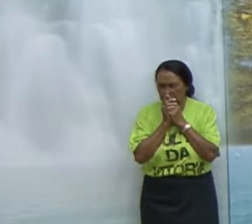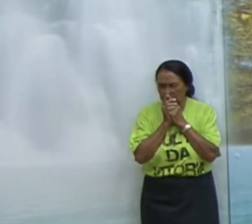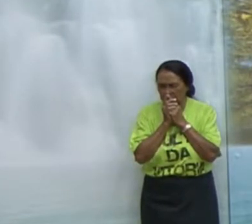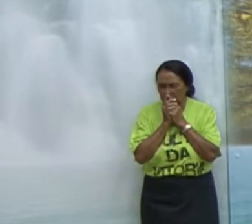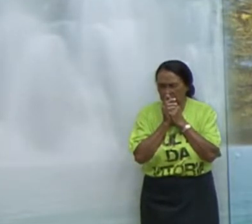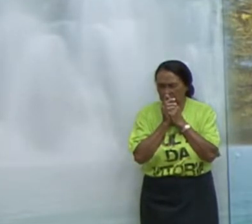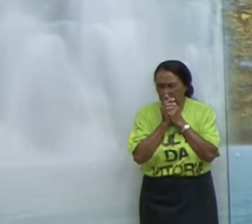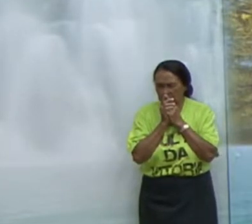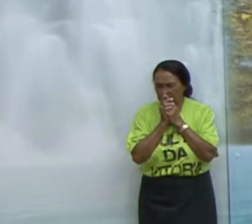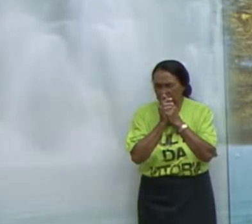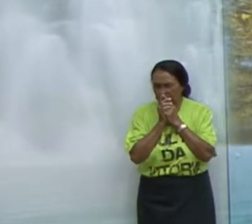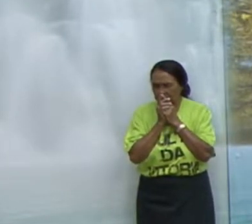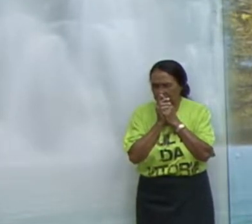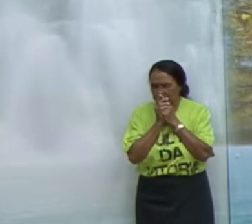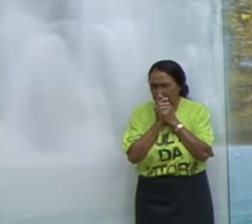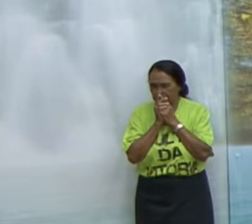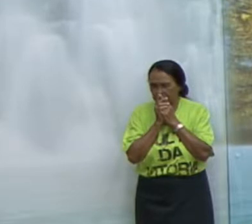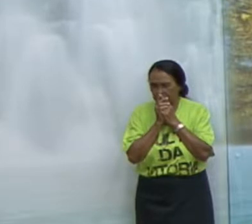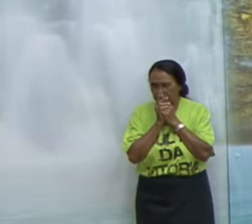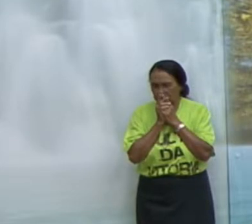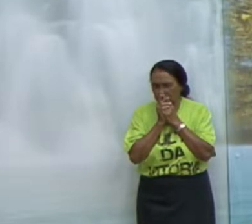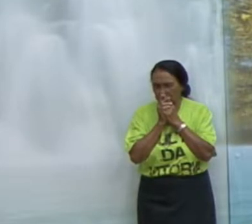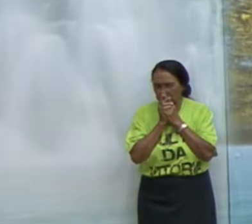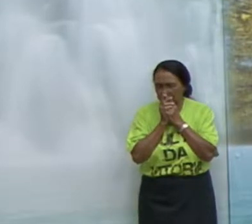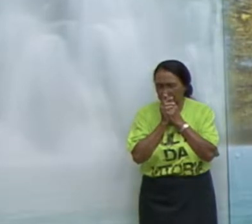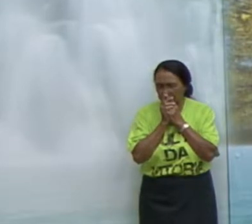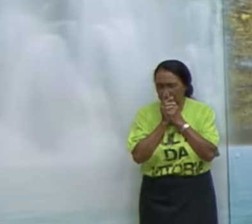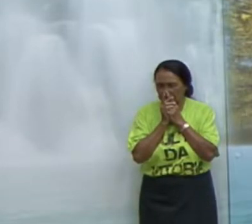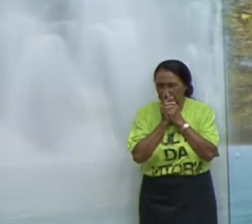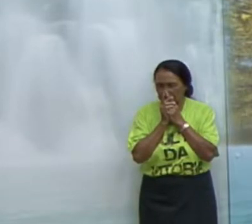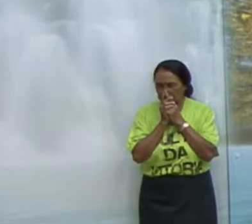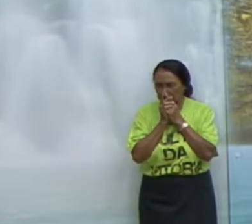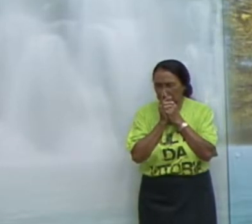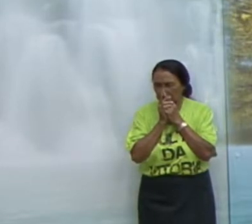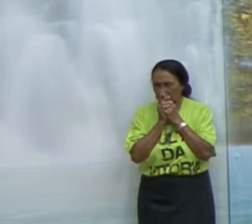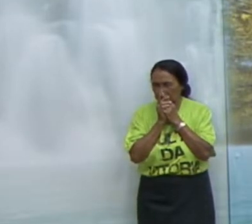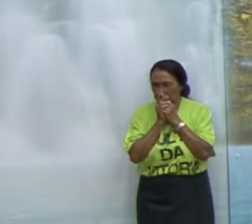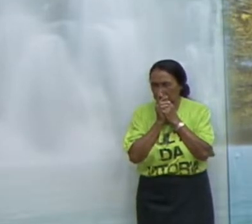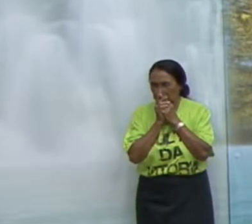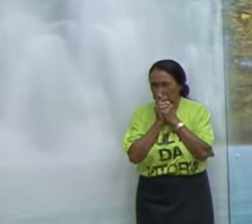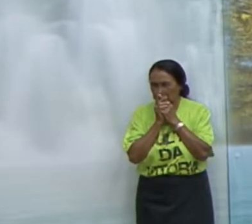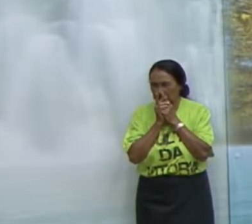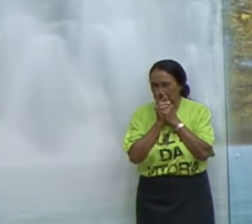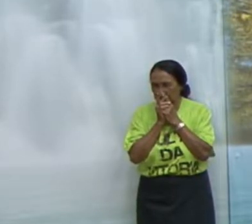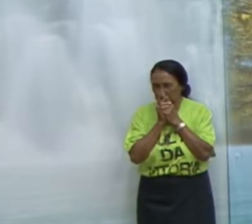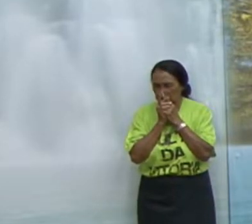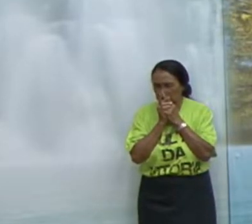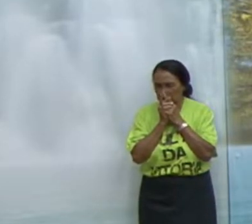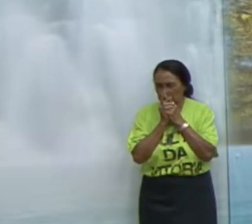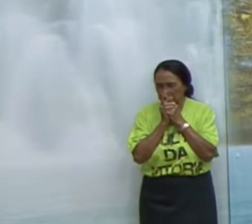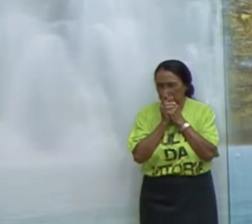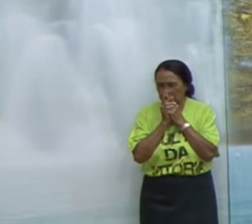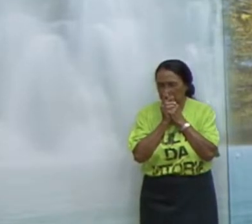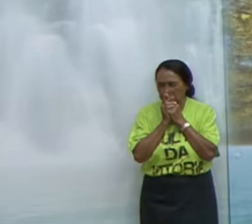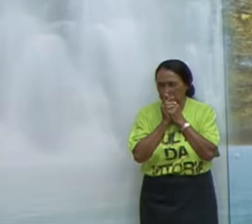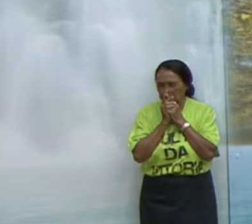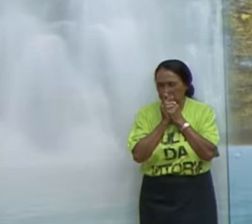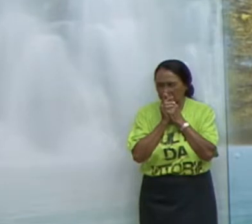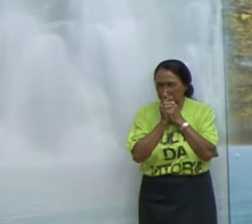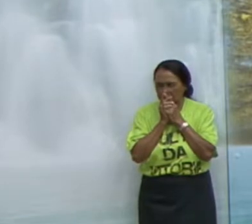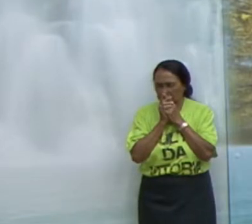longe, mandava-se embora e obedecia. O grande avivamento que houve na rua